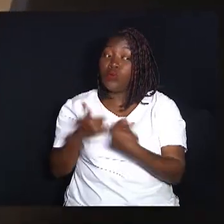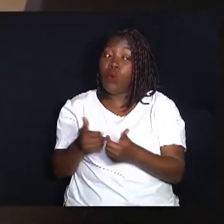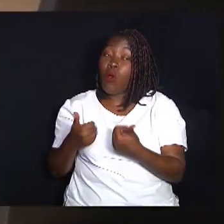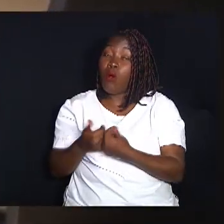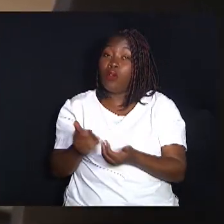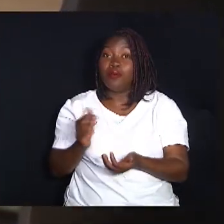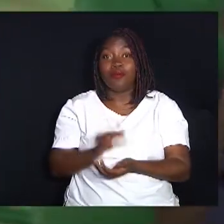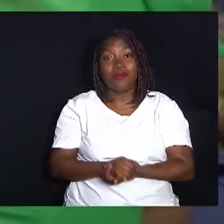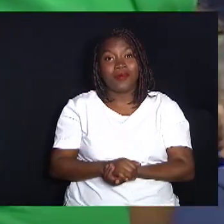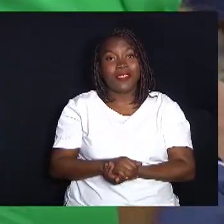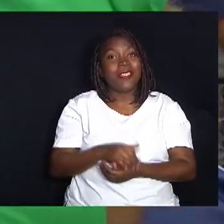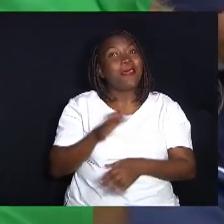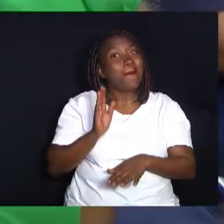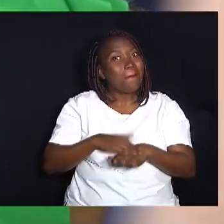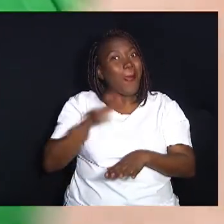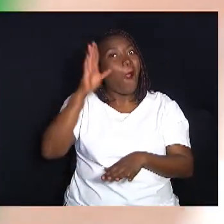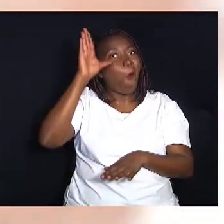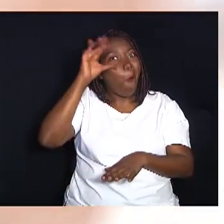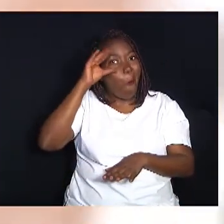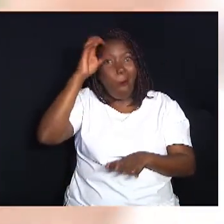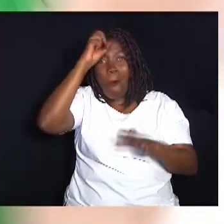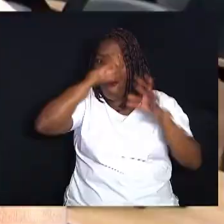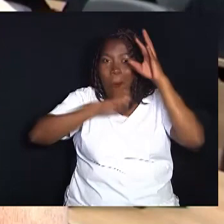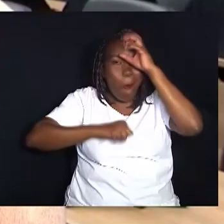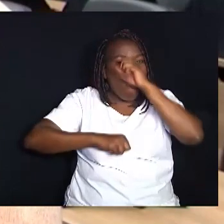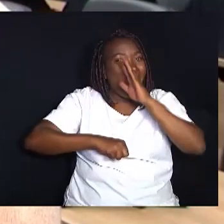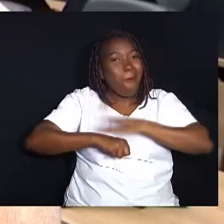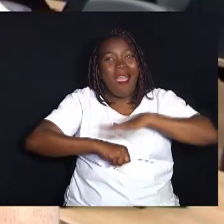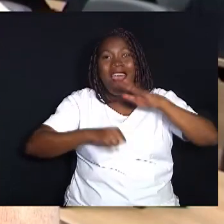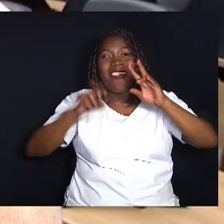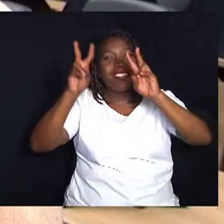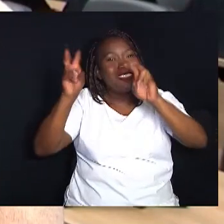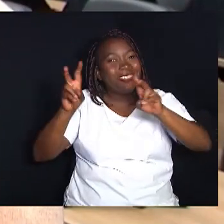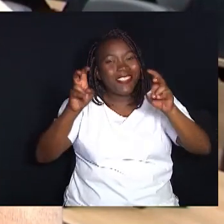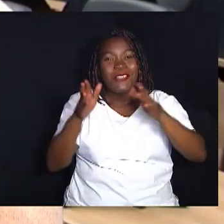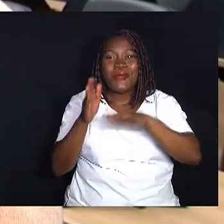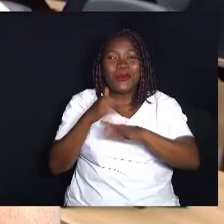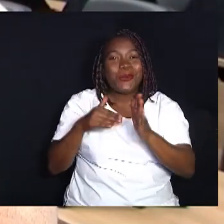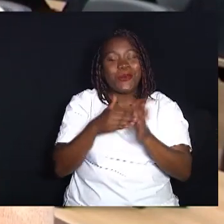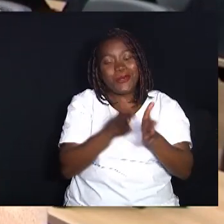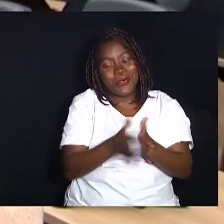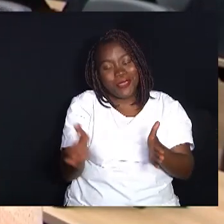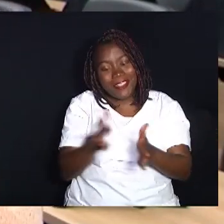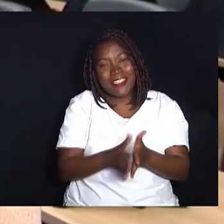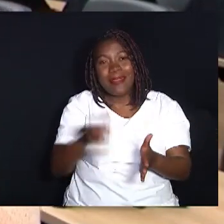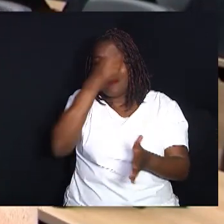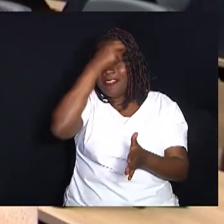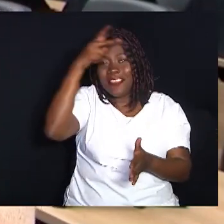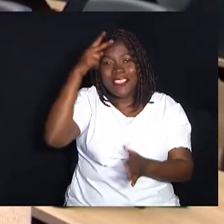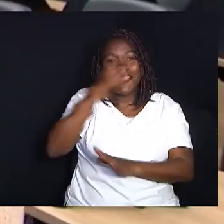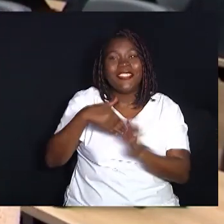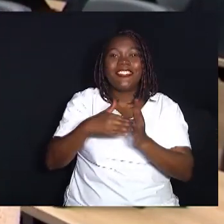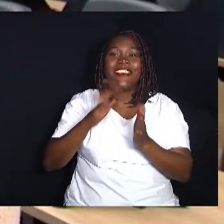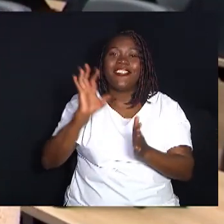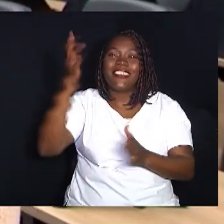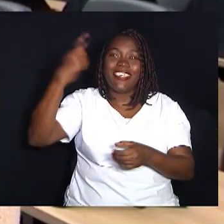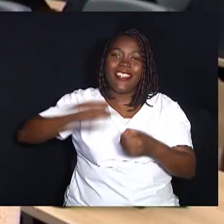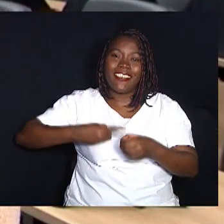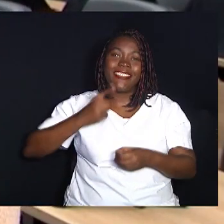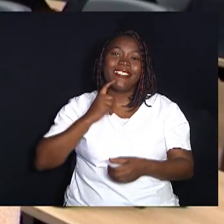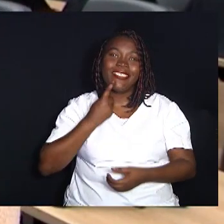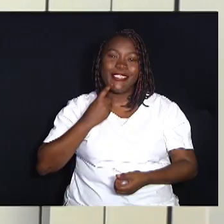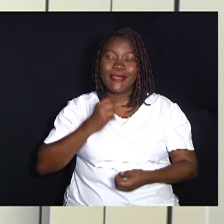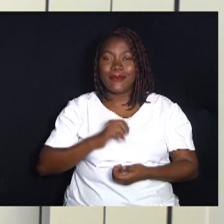mais curioso para aprender cada dia mais sobre todos os trâmites da prefeitura, sobre tudo que acontece na cidade de Campinas.